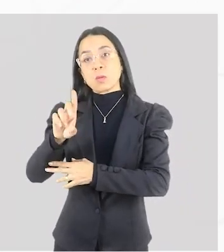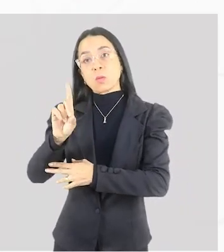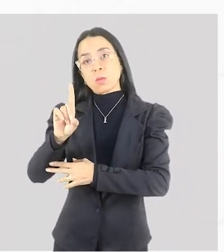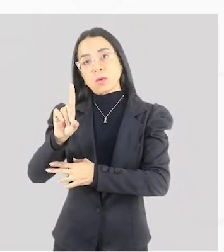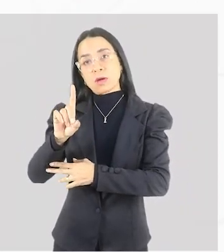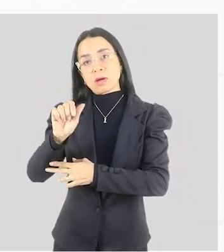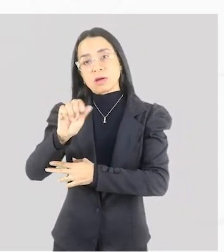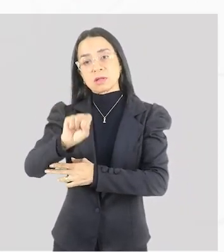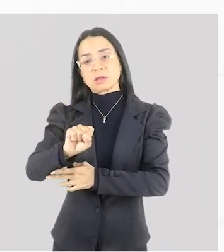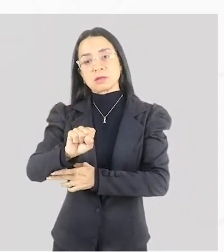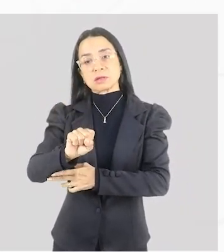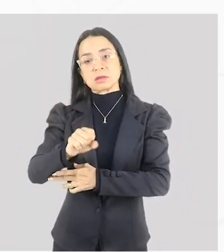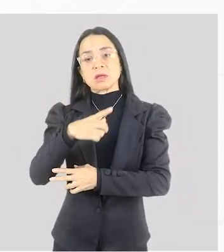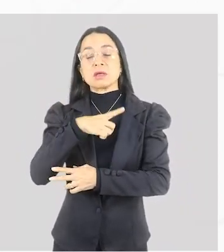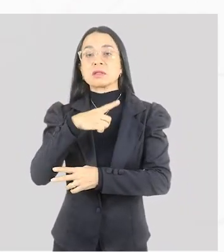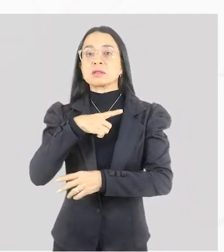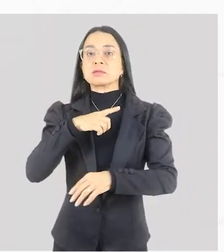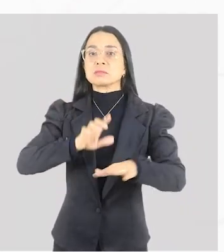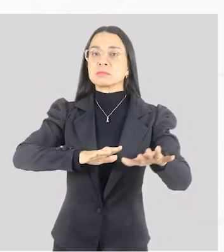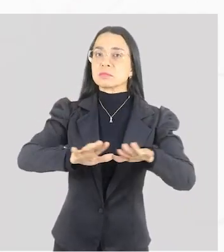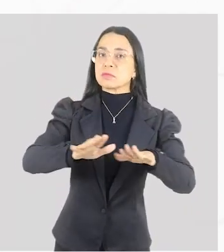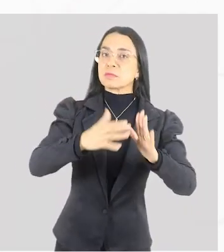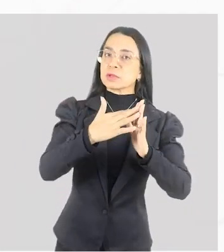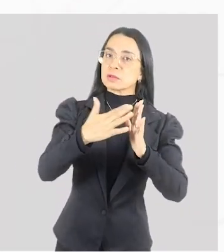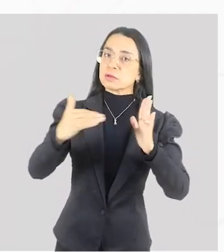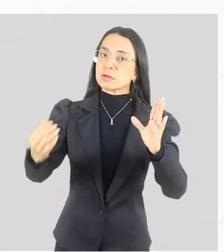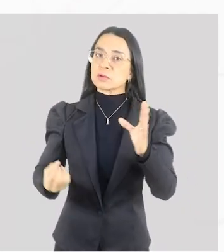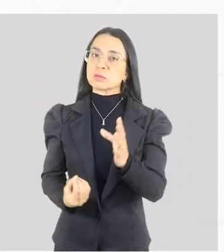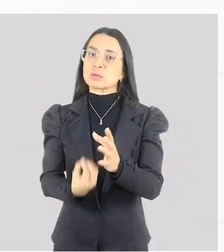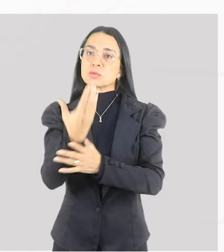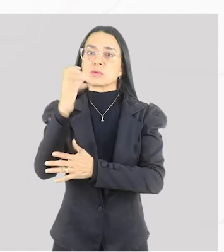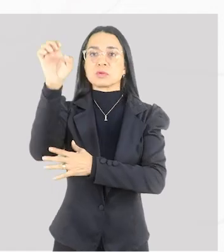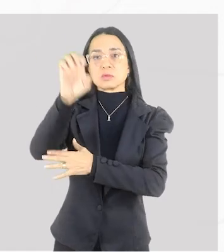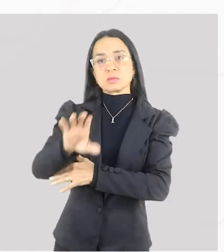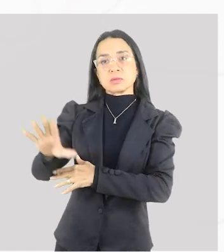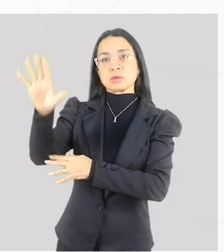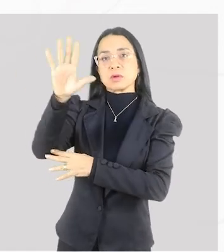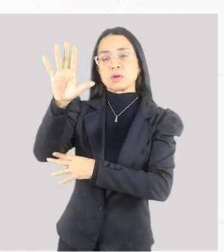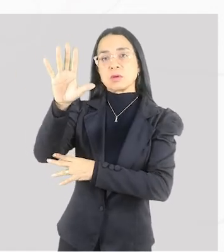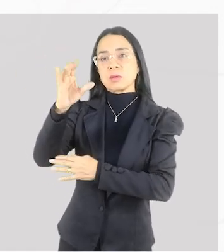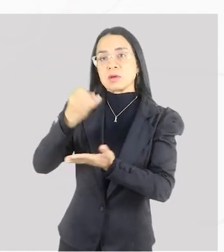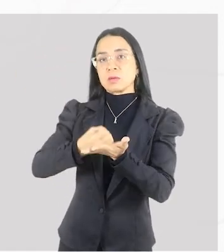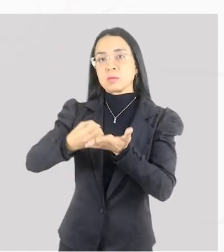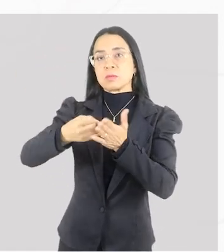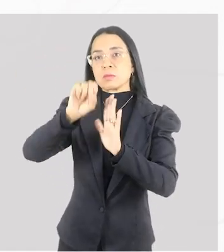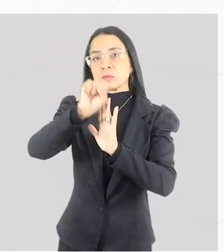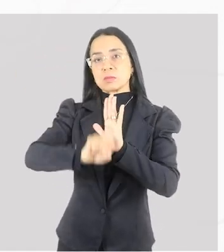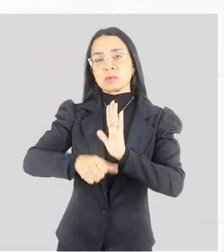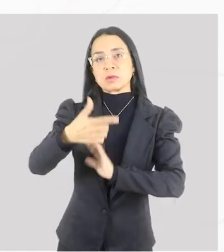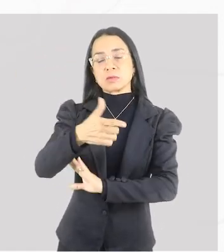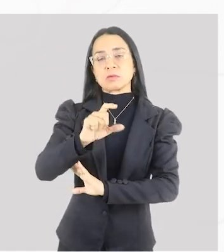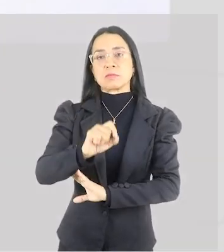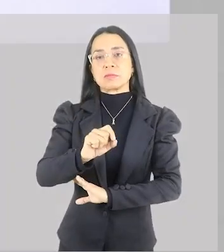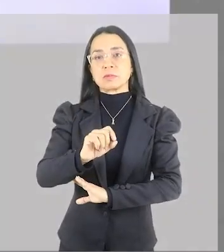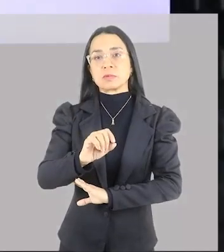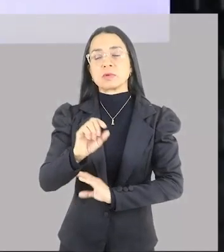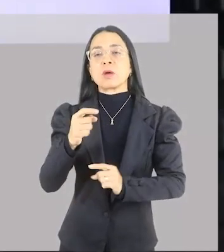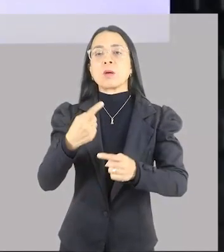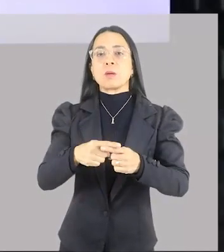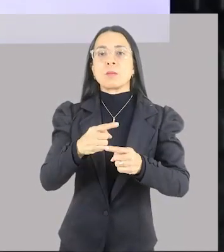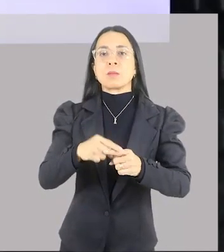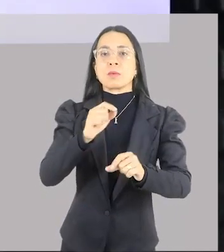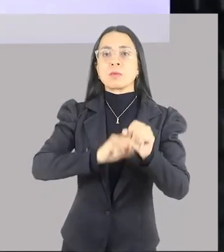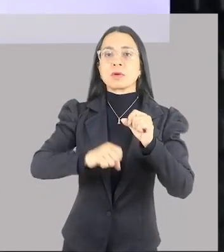movimento estético, oriundo da Europa, no início do século XX, exatamente por causa